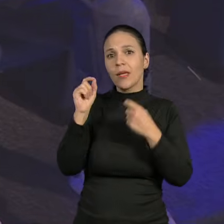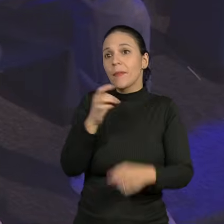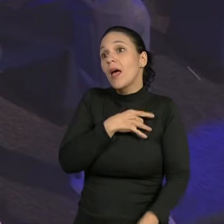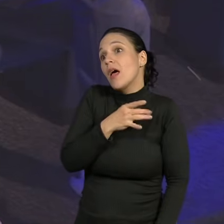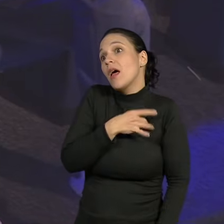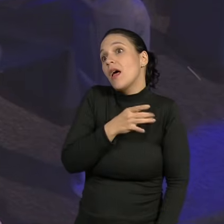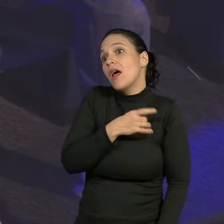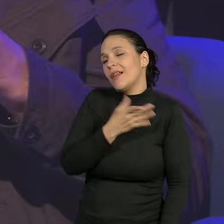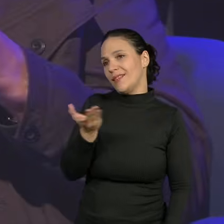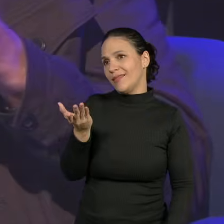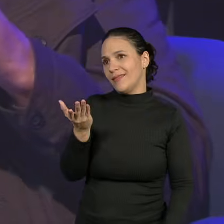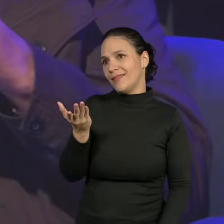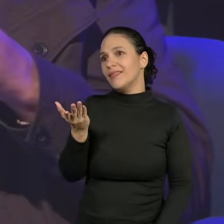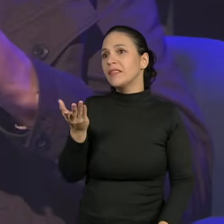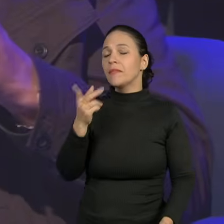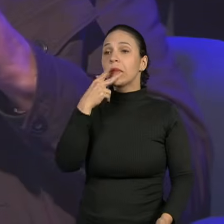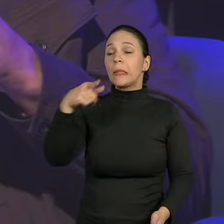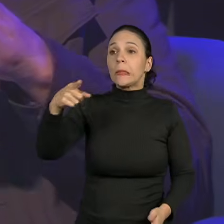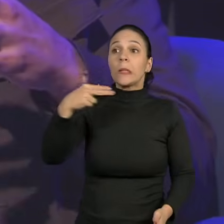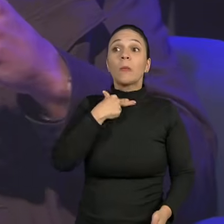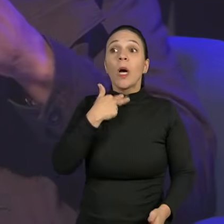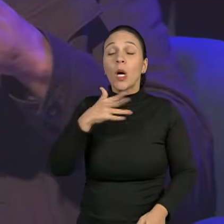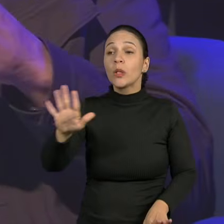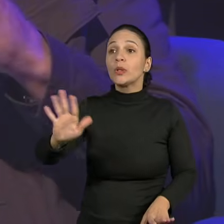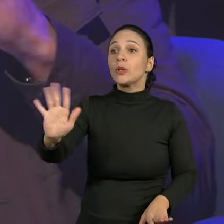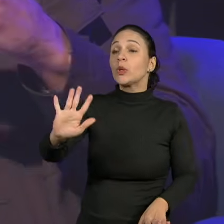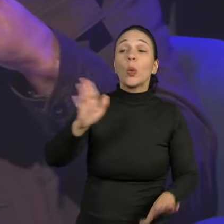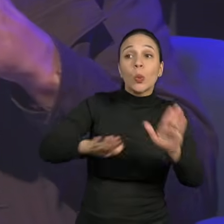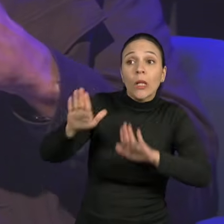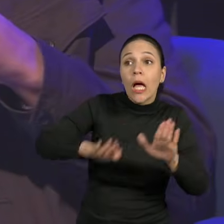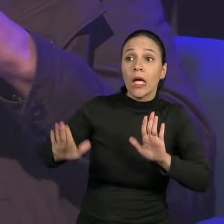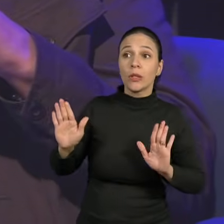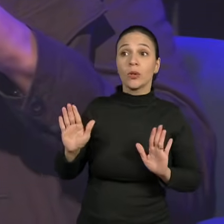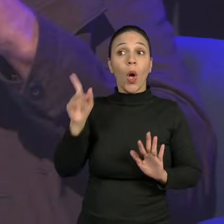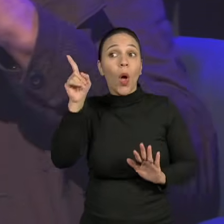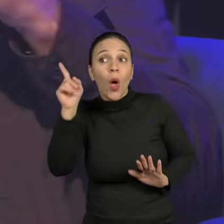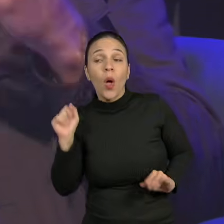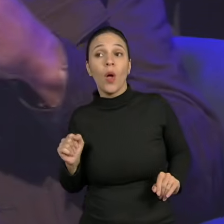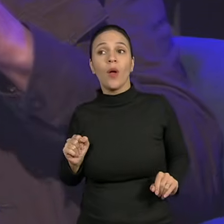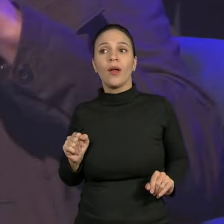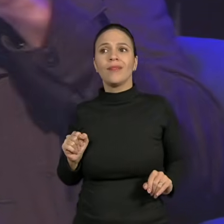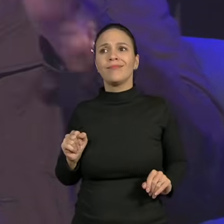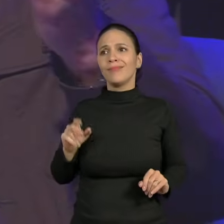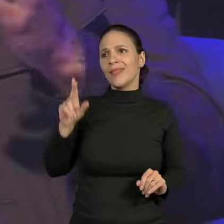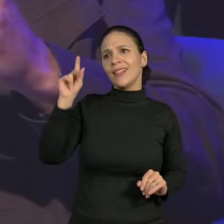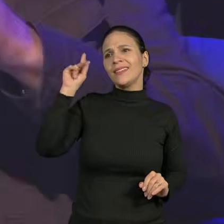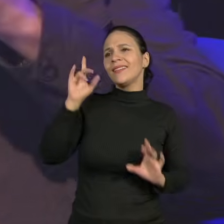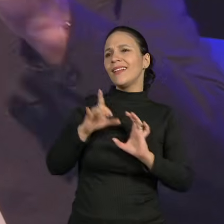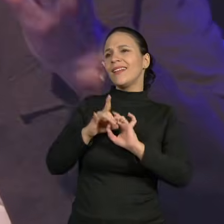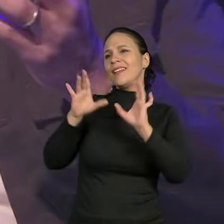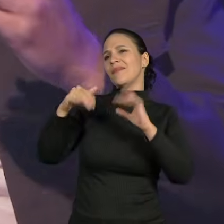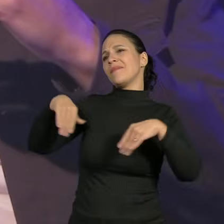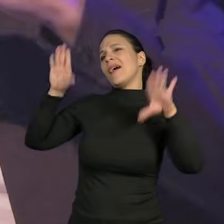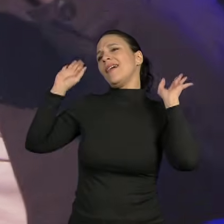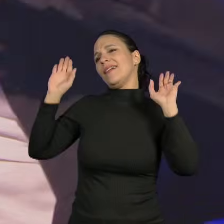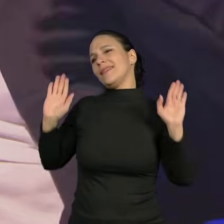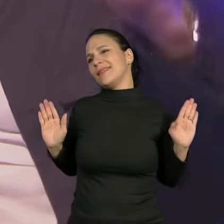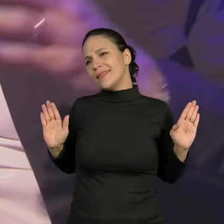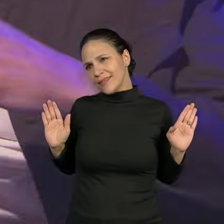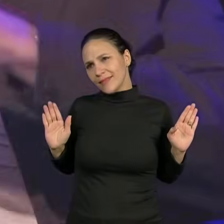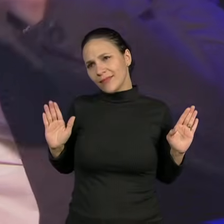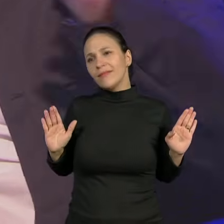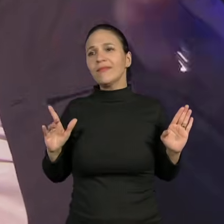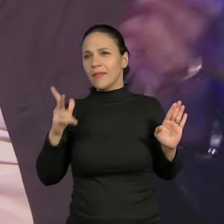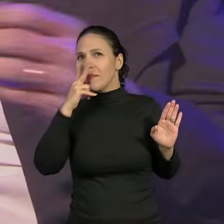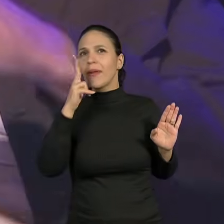né? Hoje em dia é muito isso. Não pode só, você... Cuidado. E assim, antigamente era mais livre, era mais solto. Você tinha um pouco